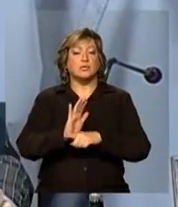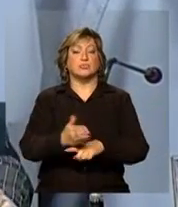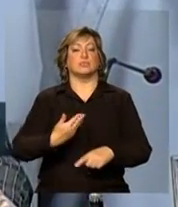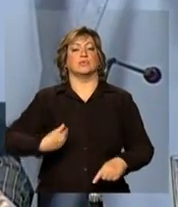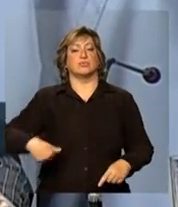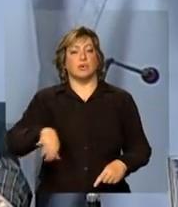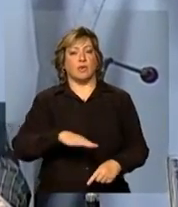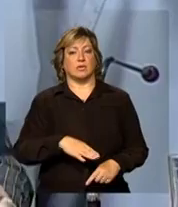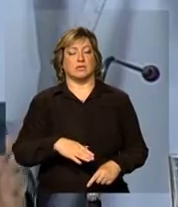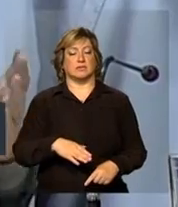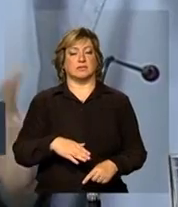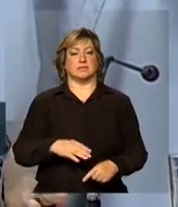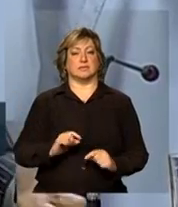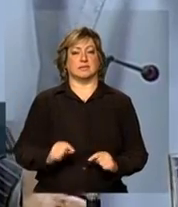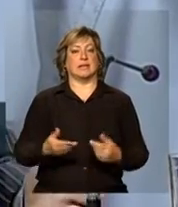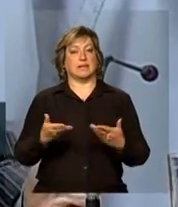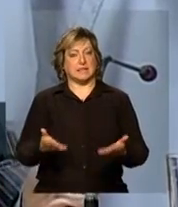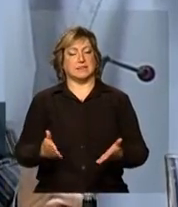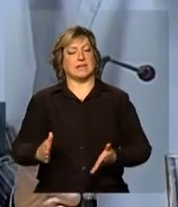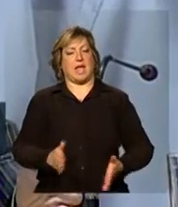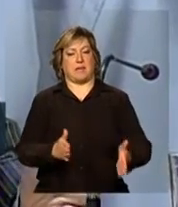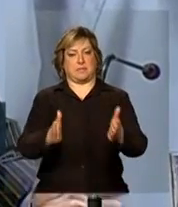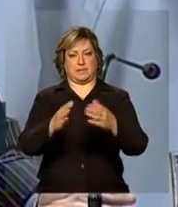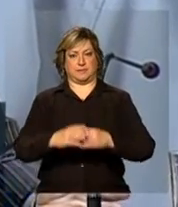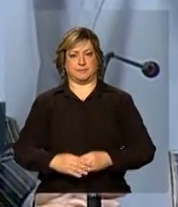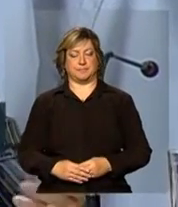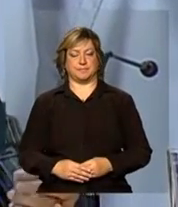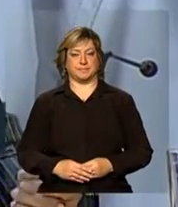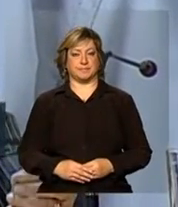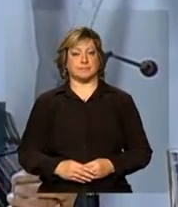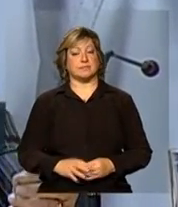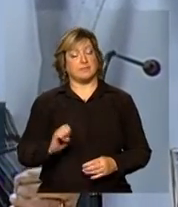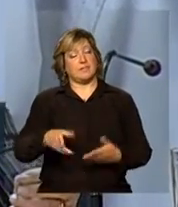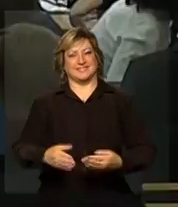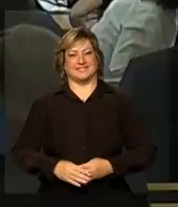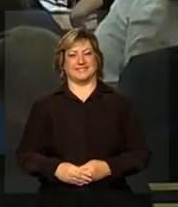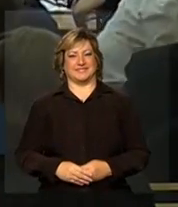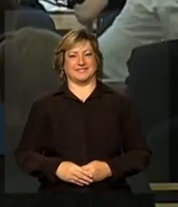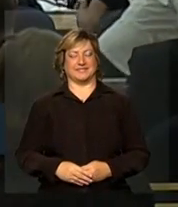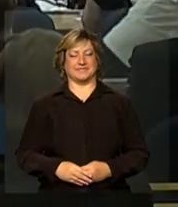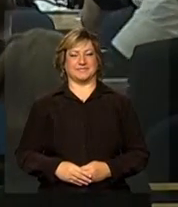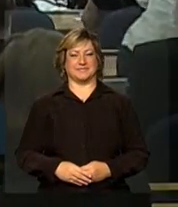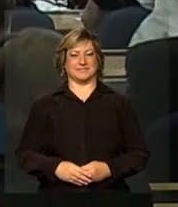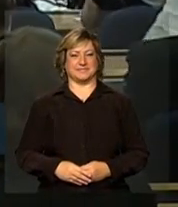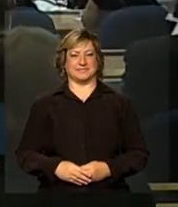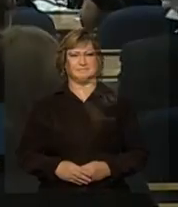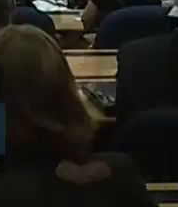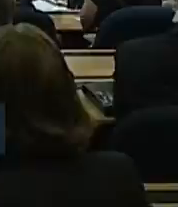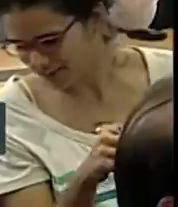gente nesse caminho. É isso que eu tinha a dizer.